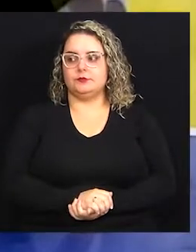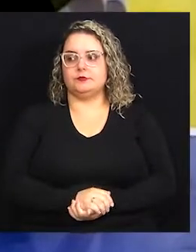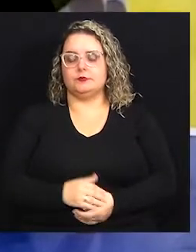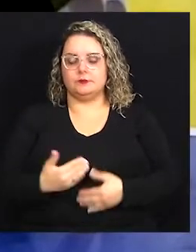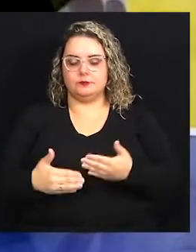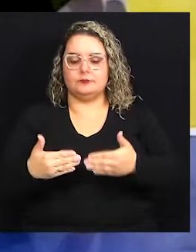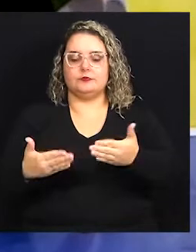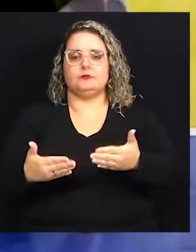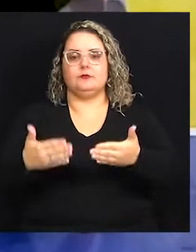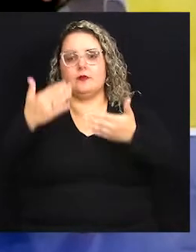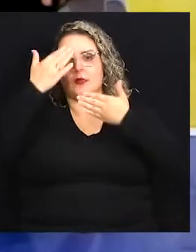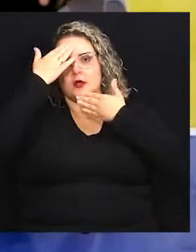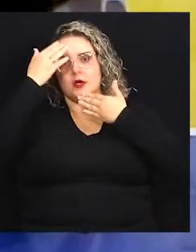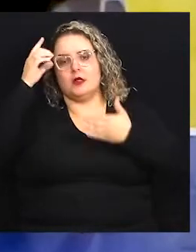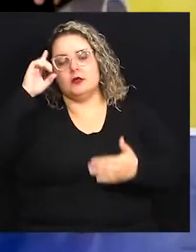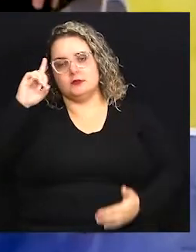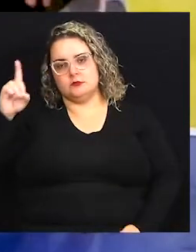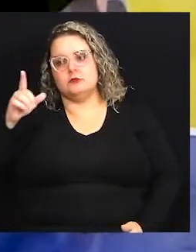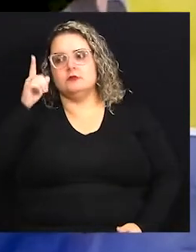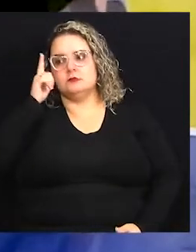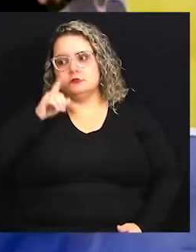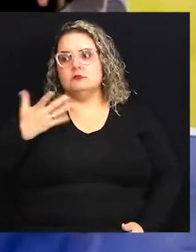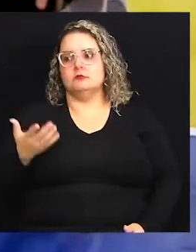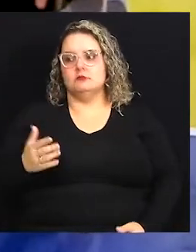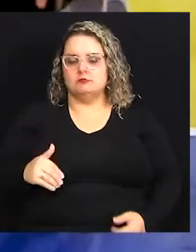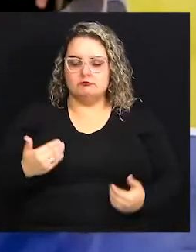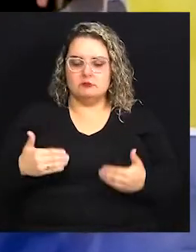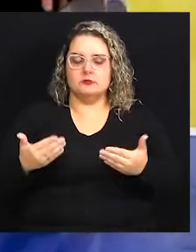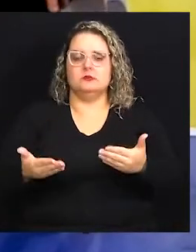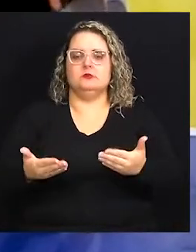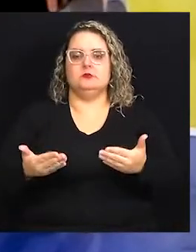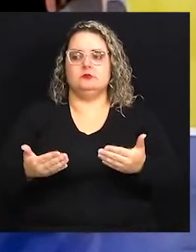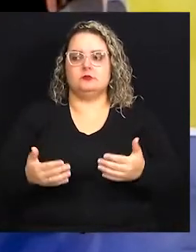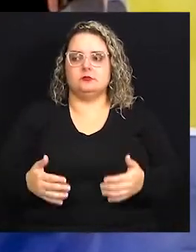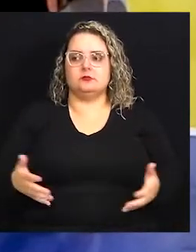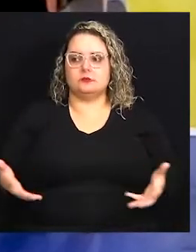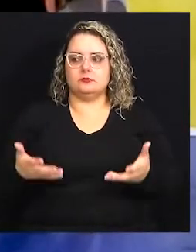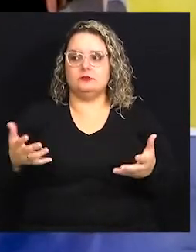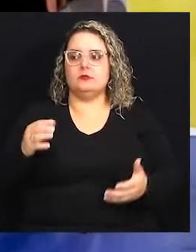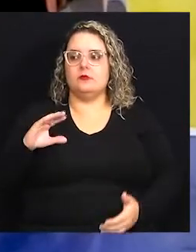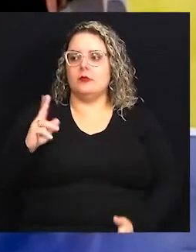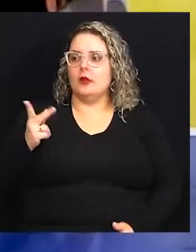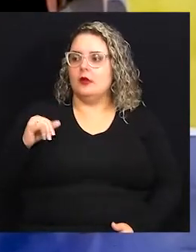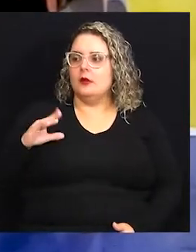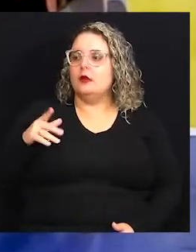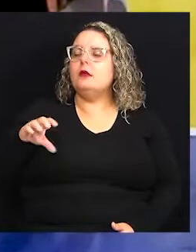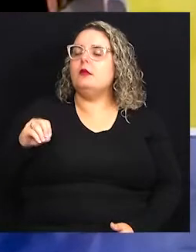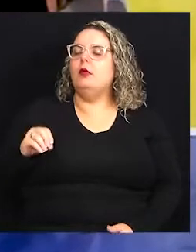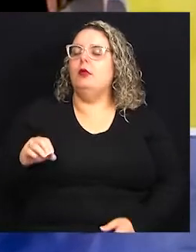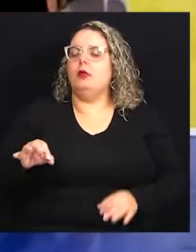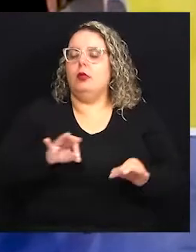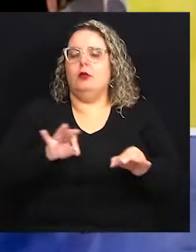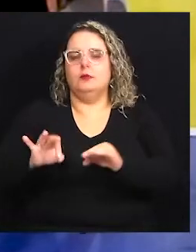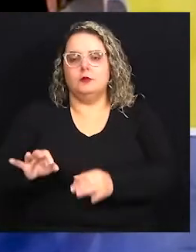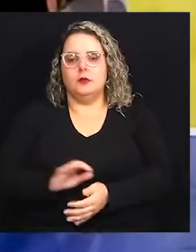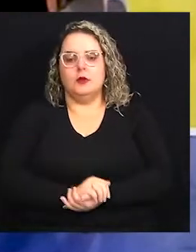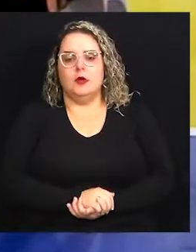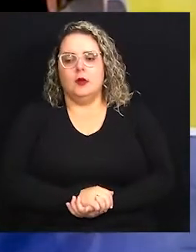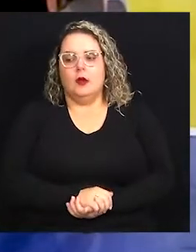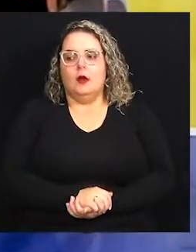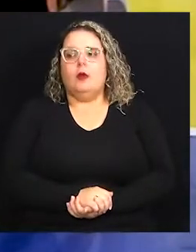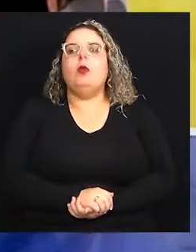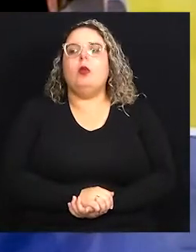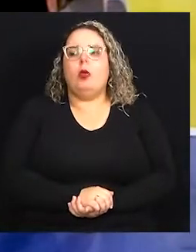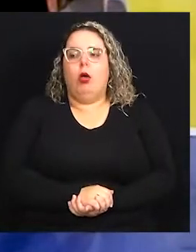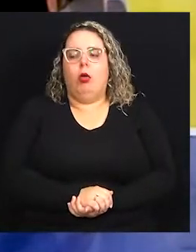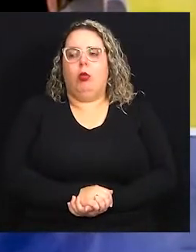foi engrenando e graças a Deus conseguimos sair dessa aí, né? Conseguimos engatilhar bem. Chicão, sobre este projeto, né? A equipe